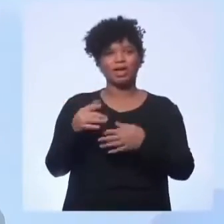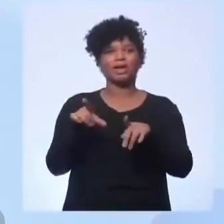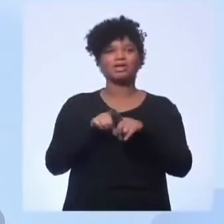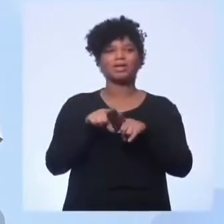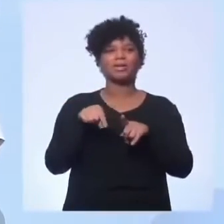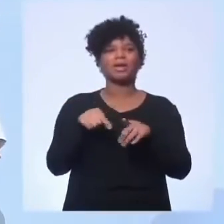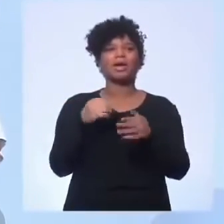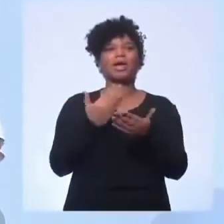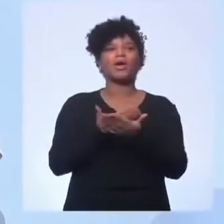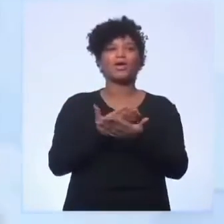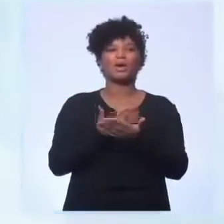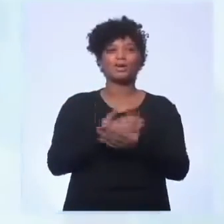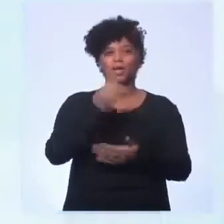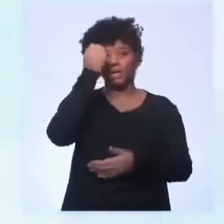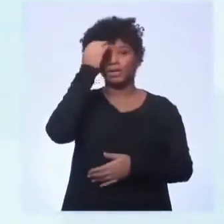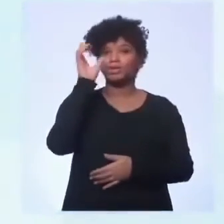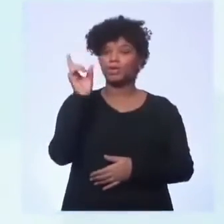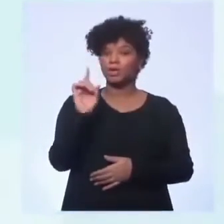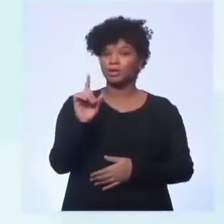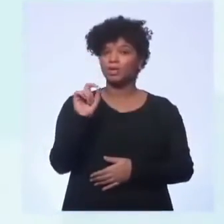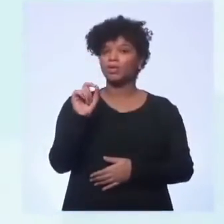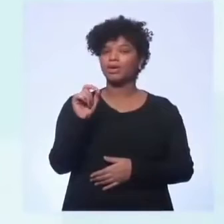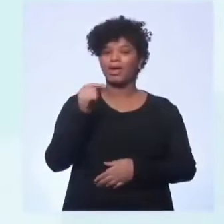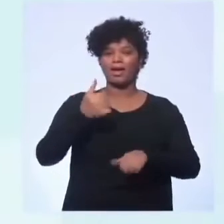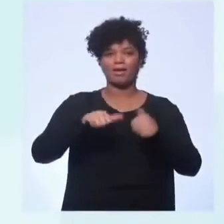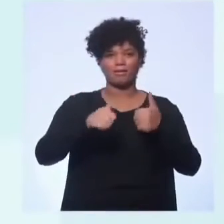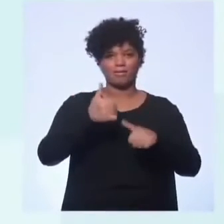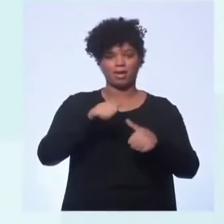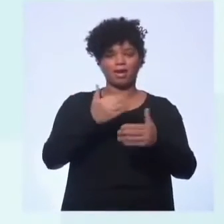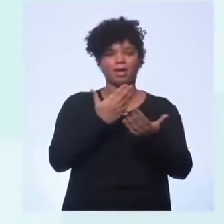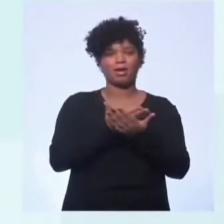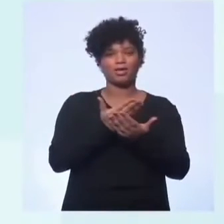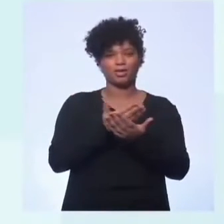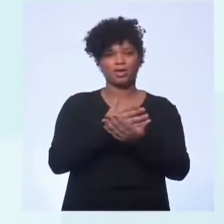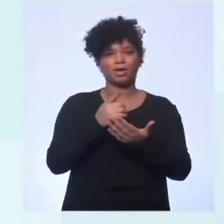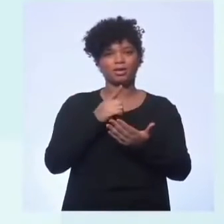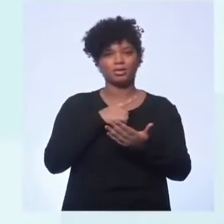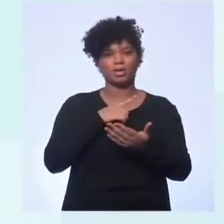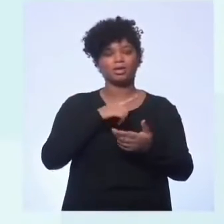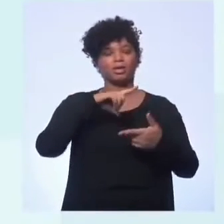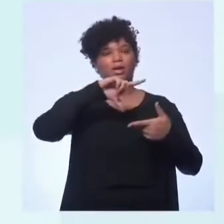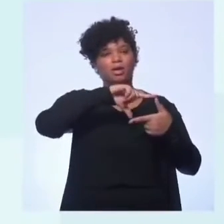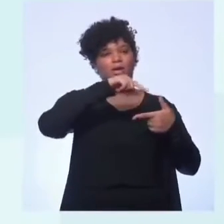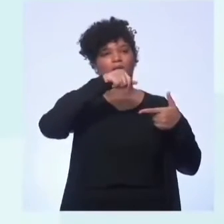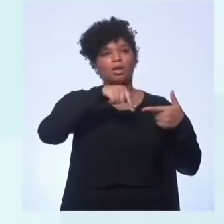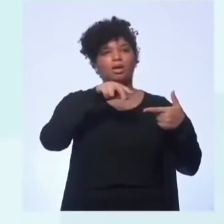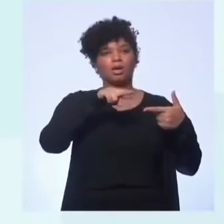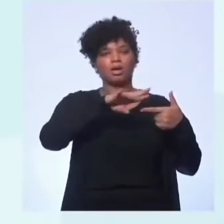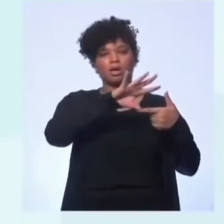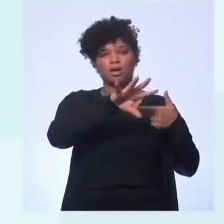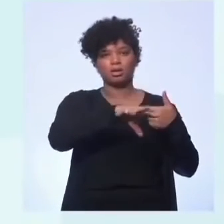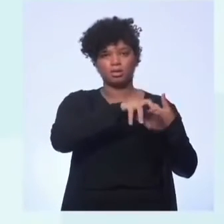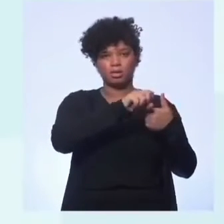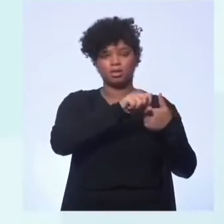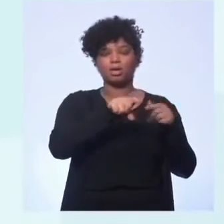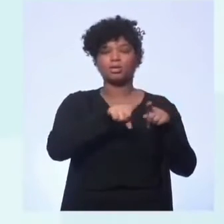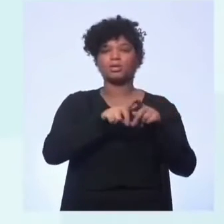aí da aula. Não esqueçam de avaliar, então está aí o QR Code, o link aí para vocês